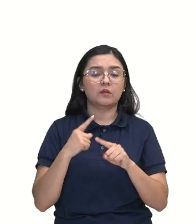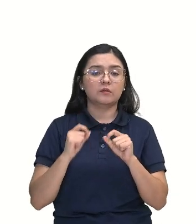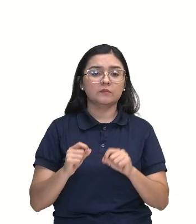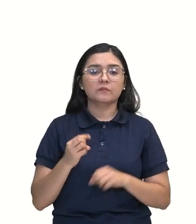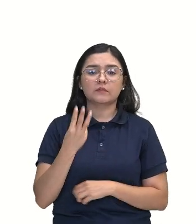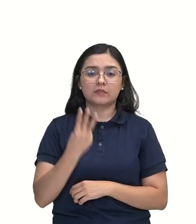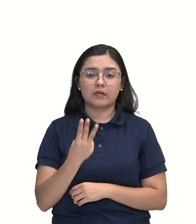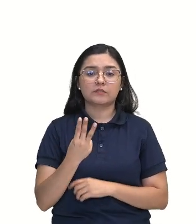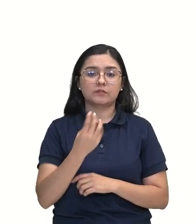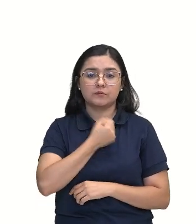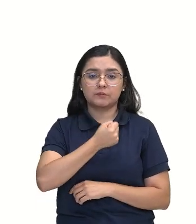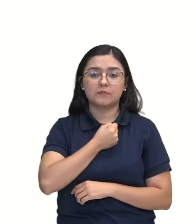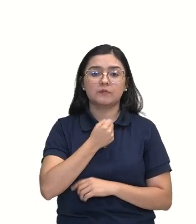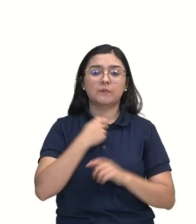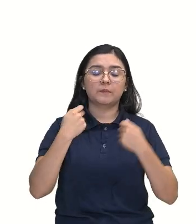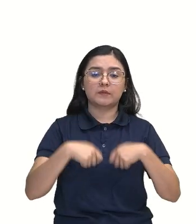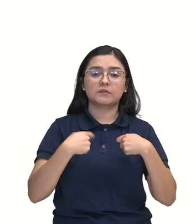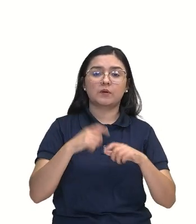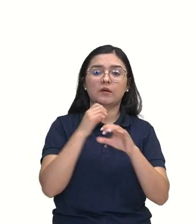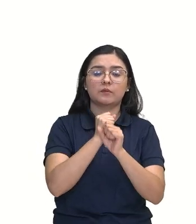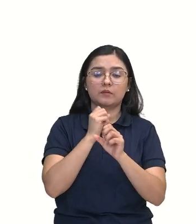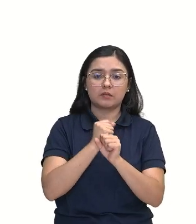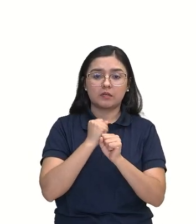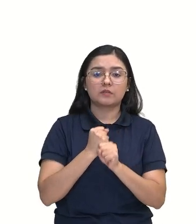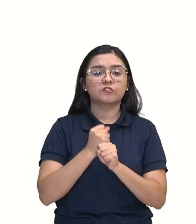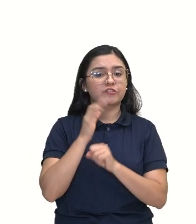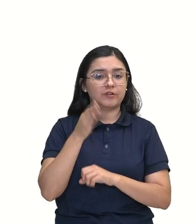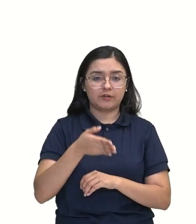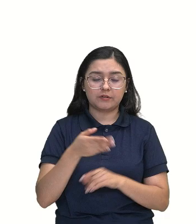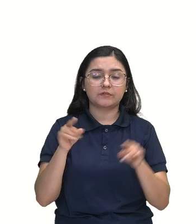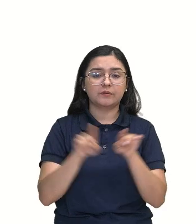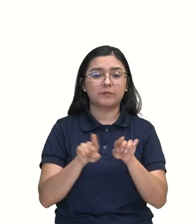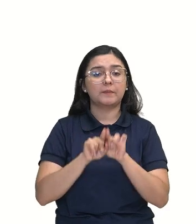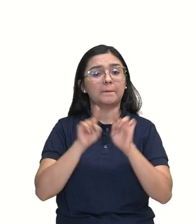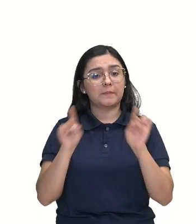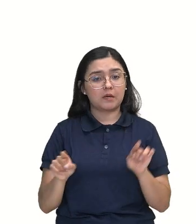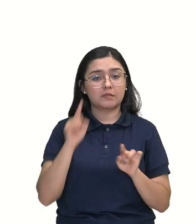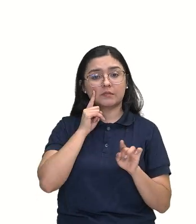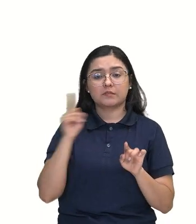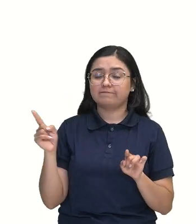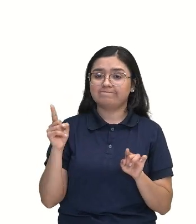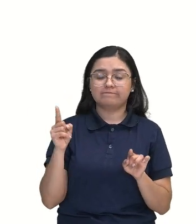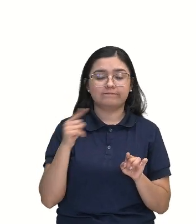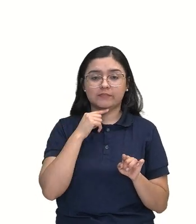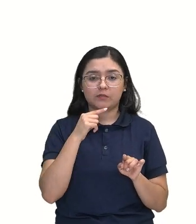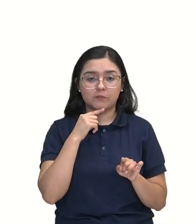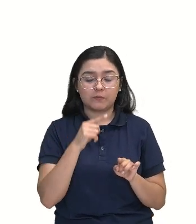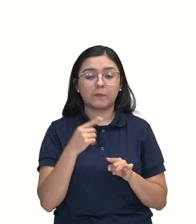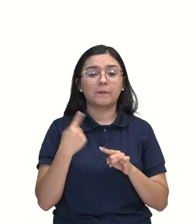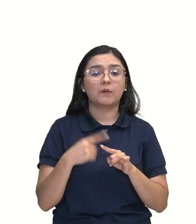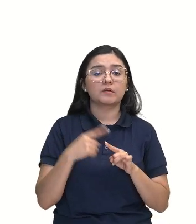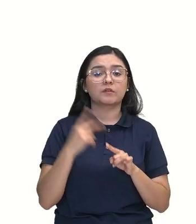3 fatores, você pode calculá-los de forma direta, mas aqui nesse caso não aconselho, haja visto que